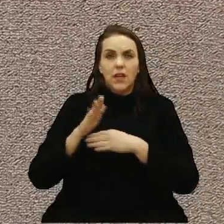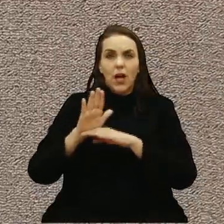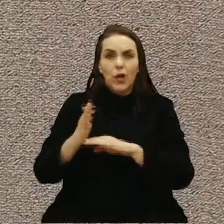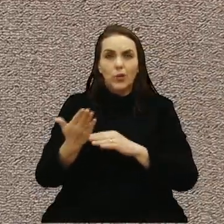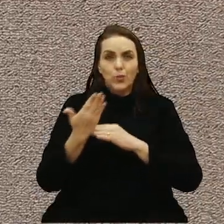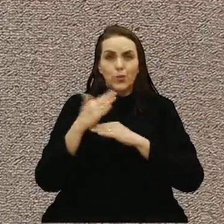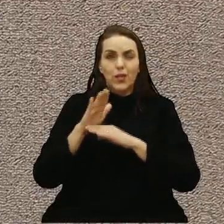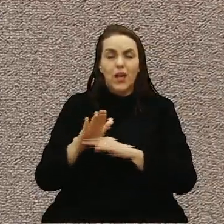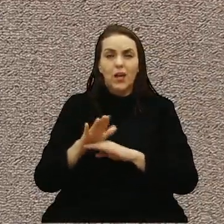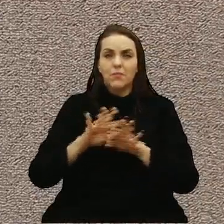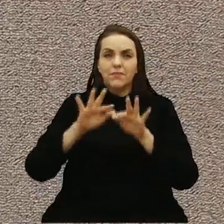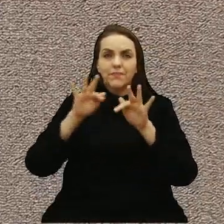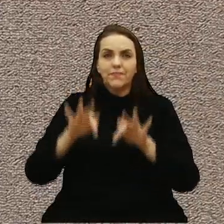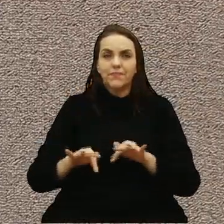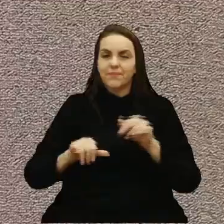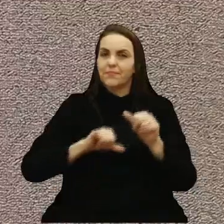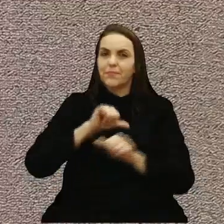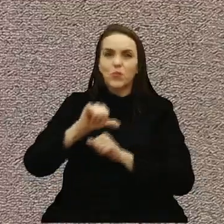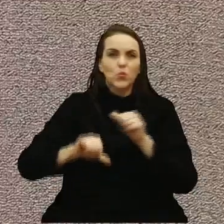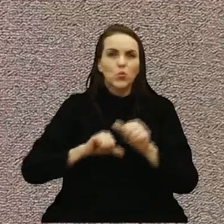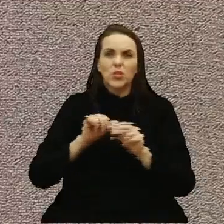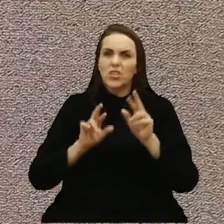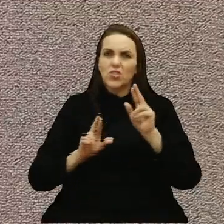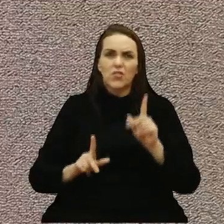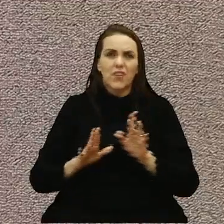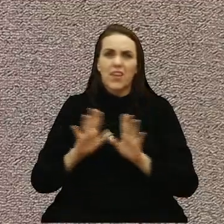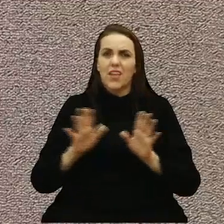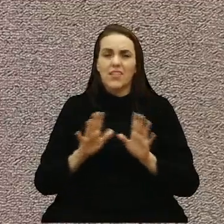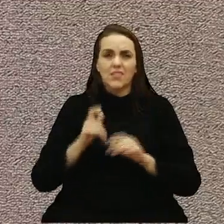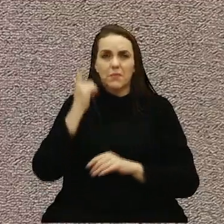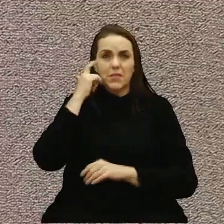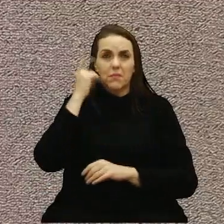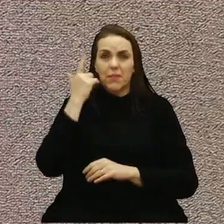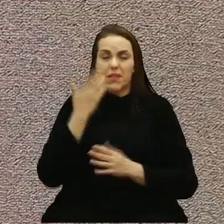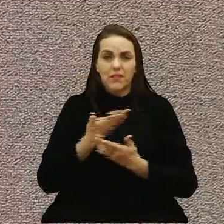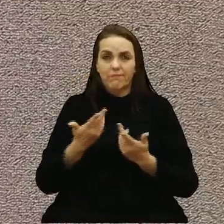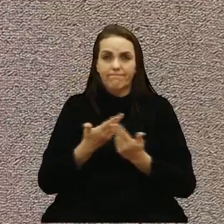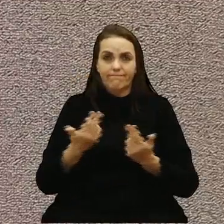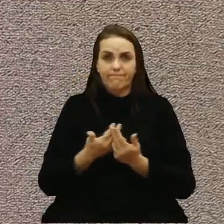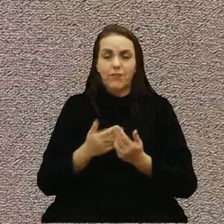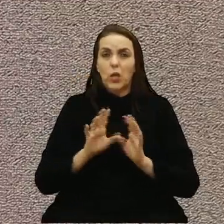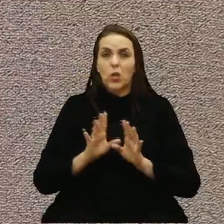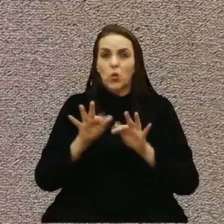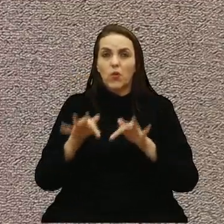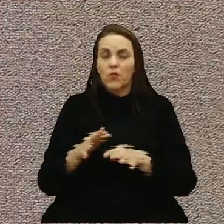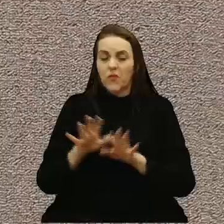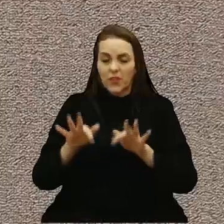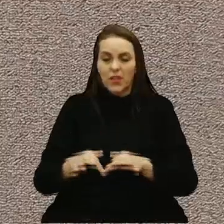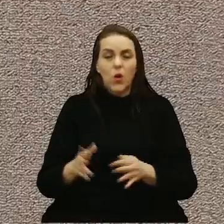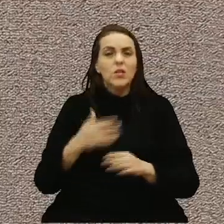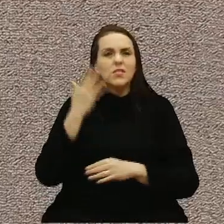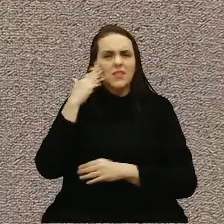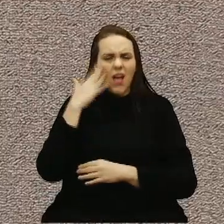que acabe, para que mude estas diferenças aí. No restante, acredito que todos, né, sabem o que é